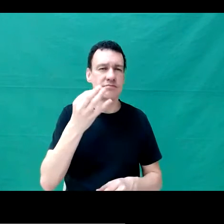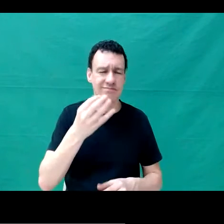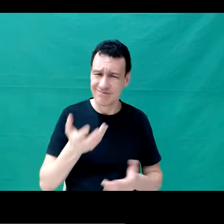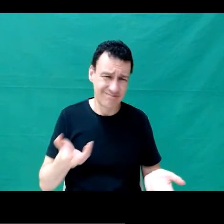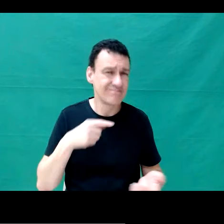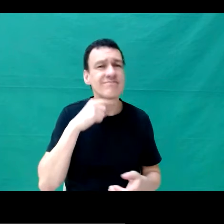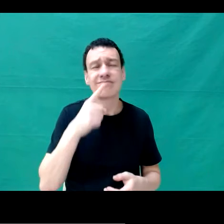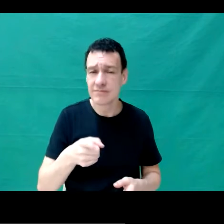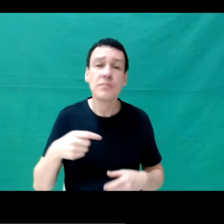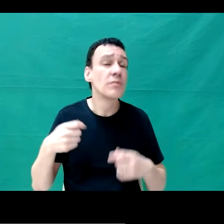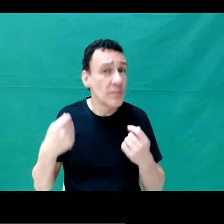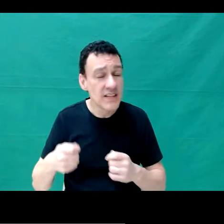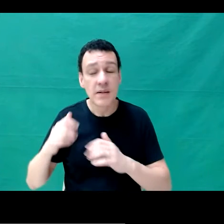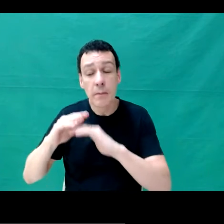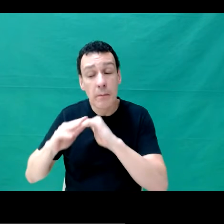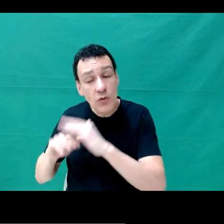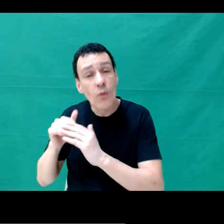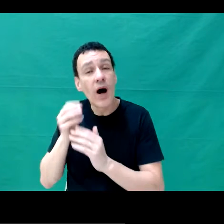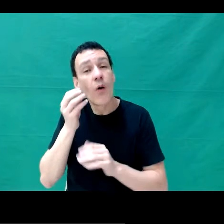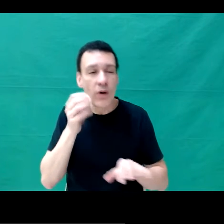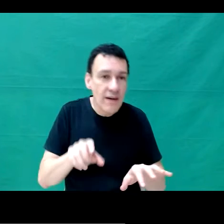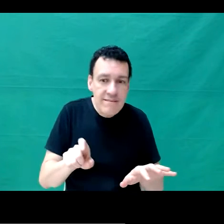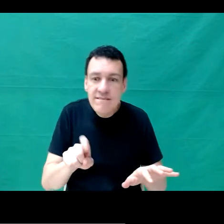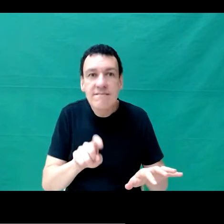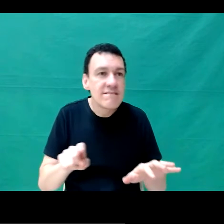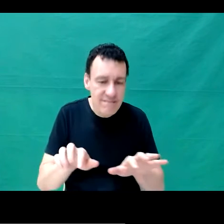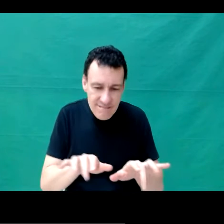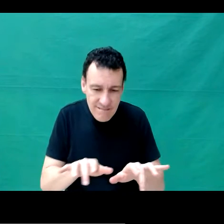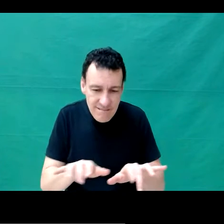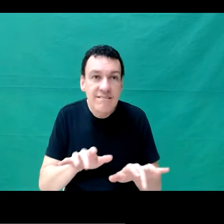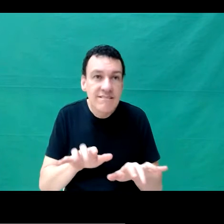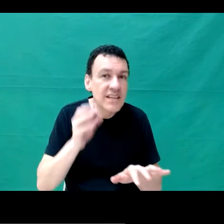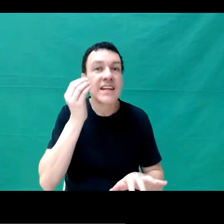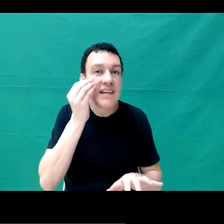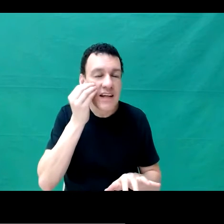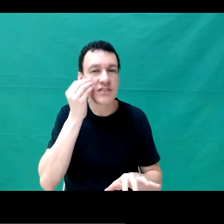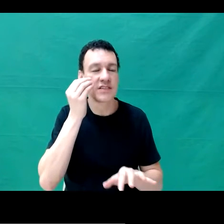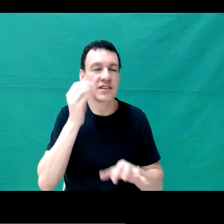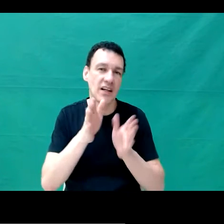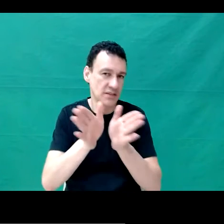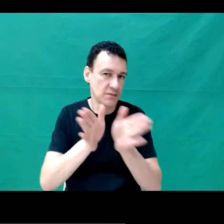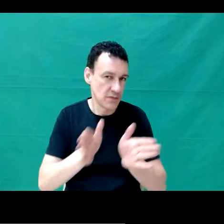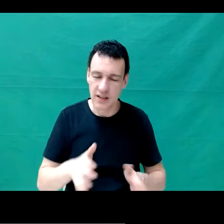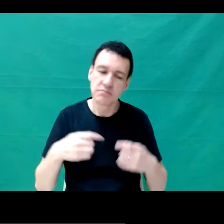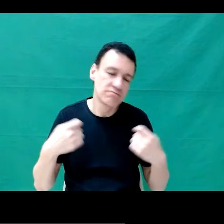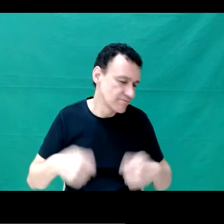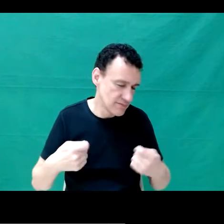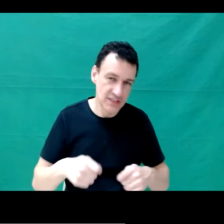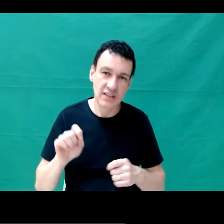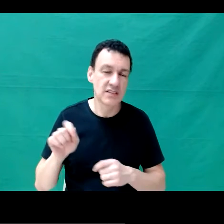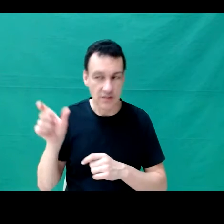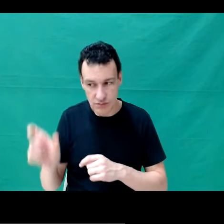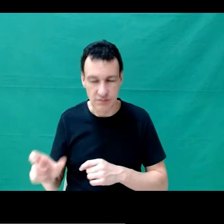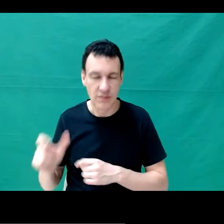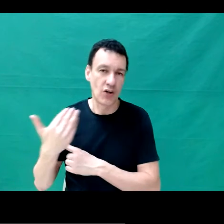de acessibilidade é muito importante, pessoal. A gente não pode, deixar isso de lado. Mas quais são os ganhos